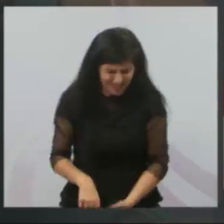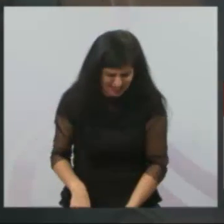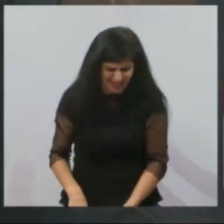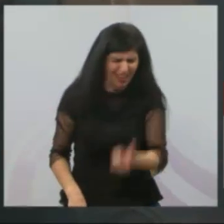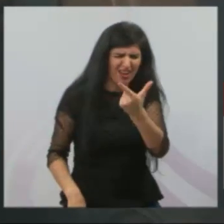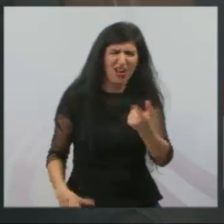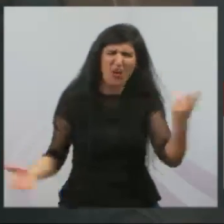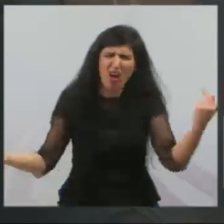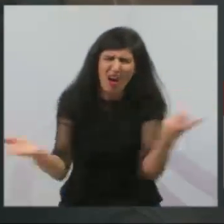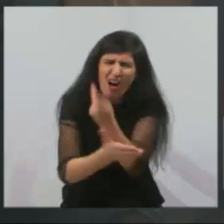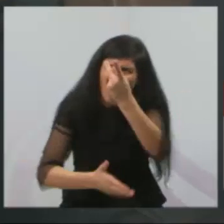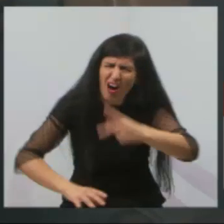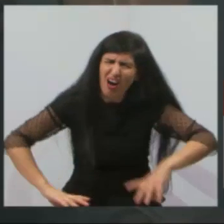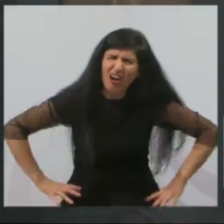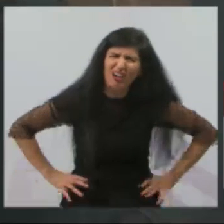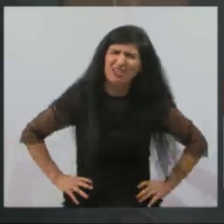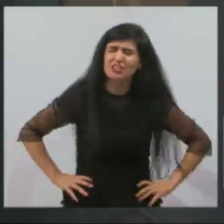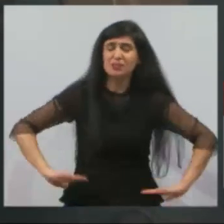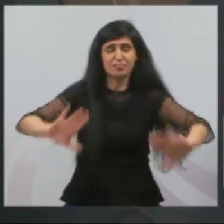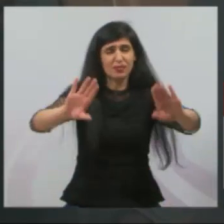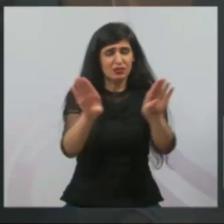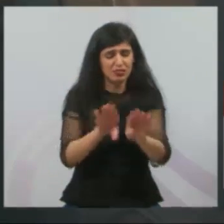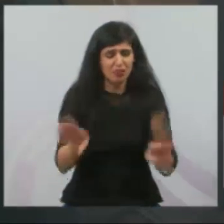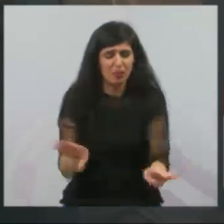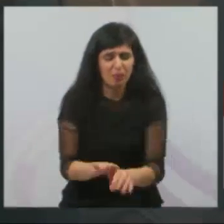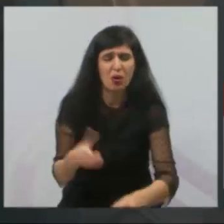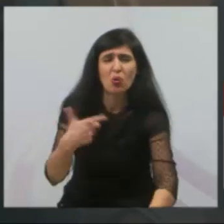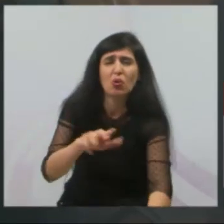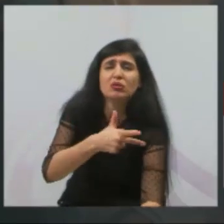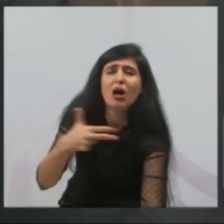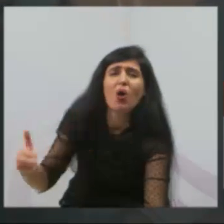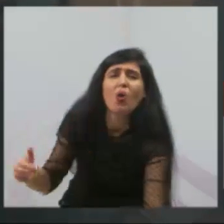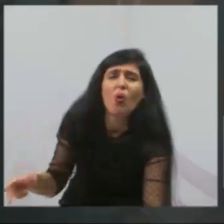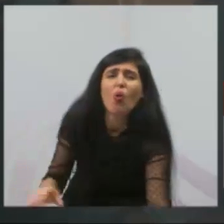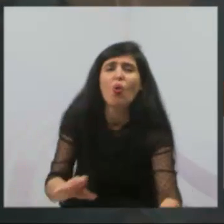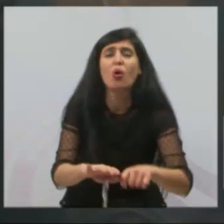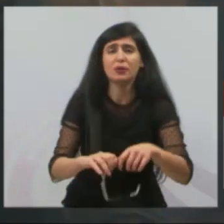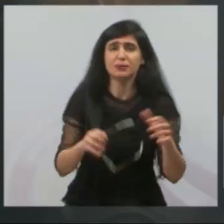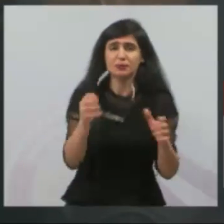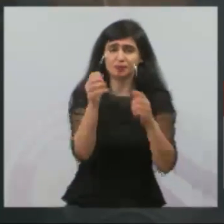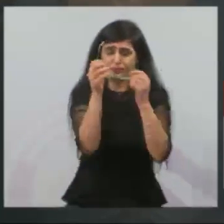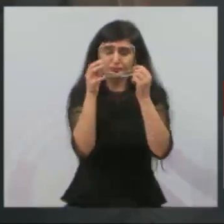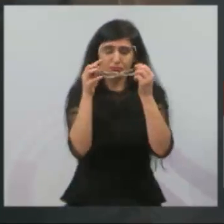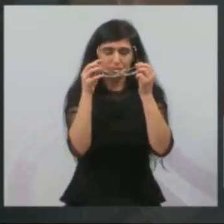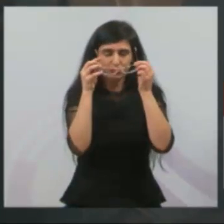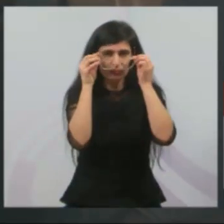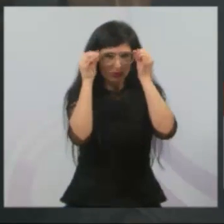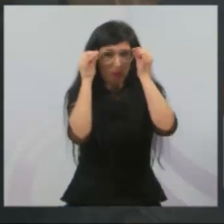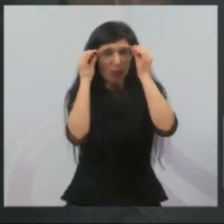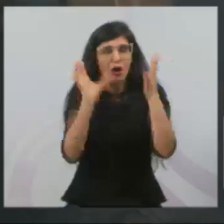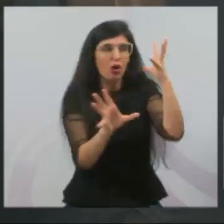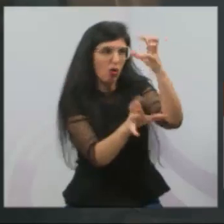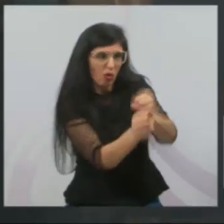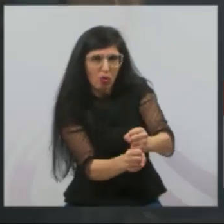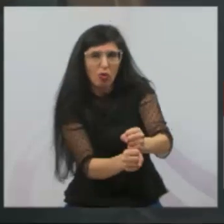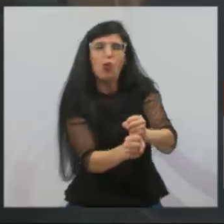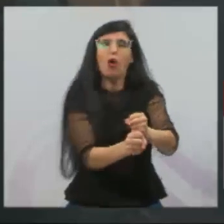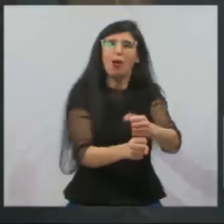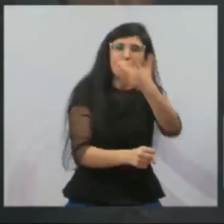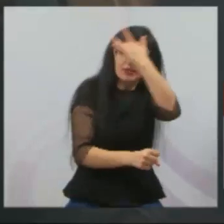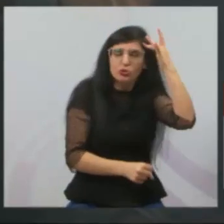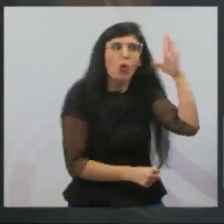também que foi apontado, que deveria aqui estar o calculatorial, para quem está nos